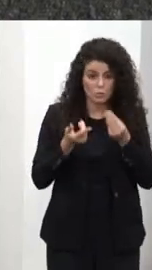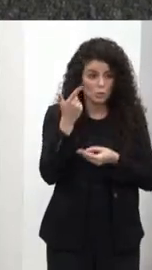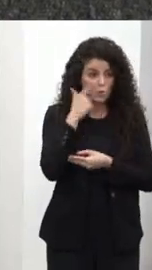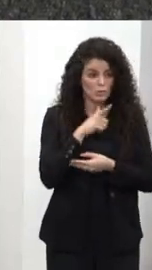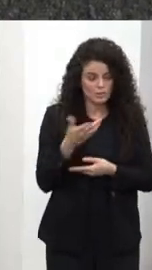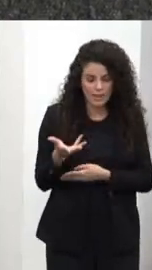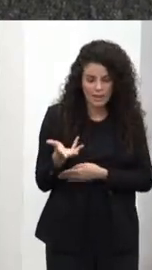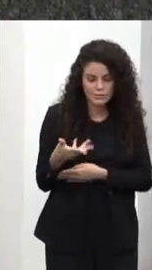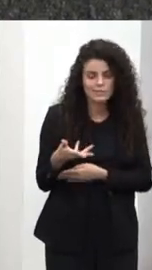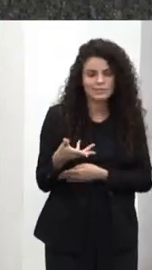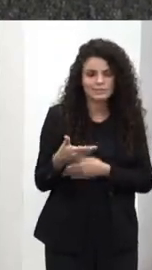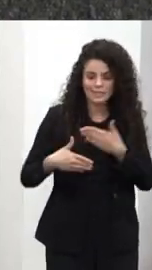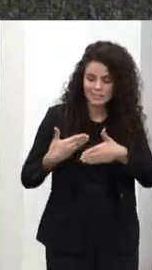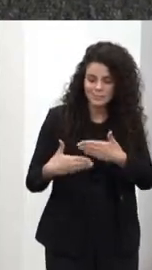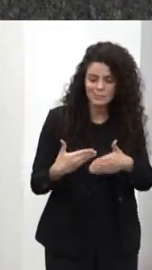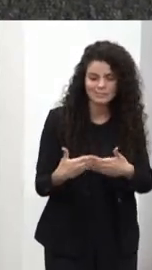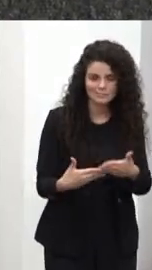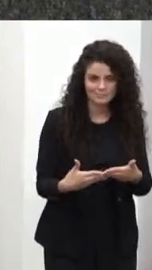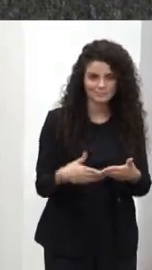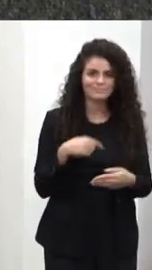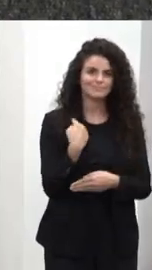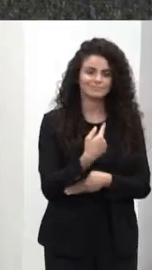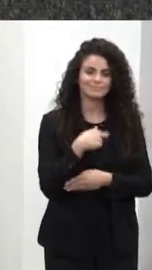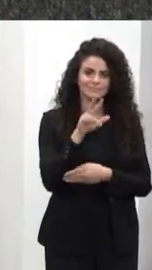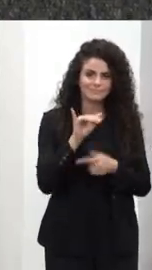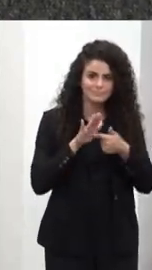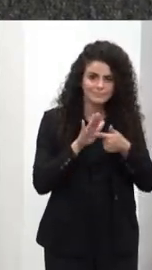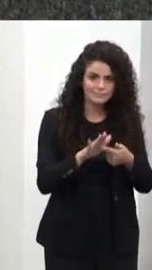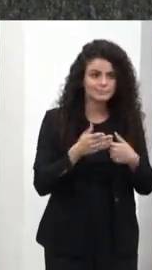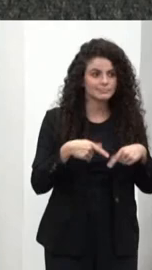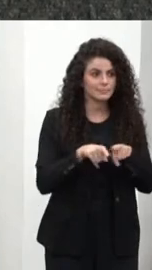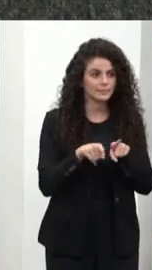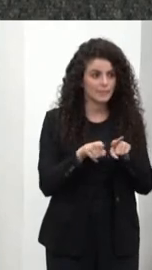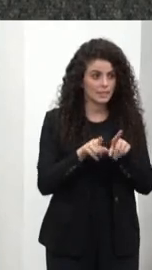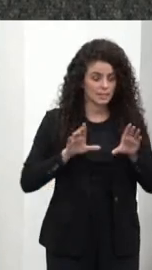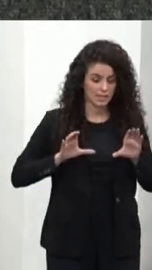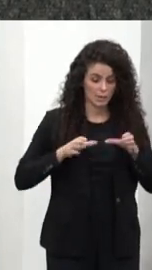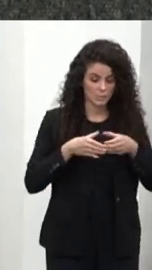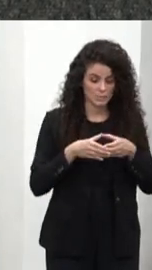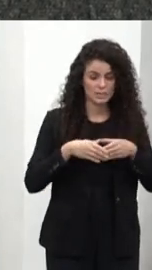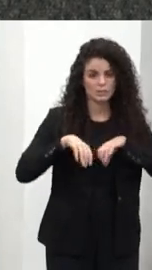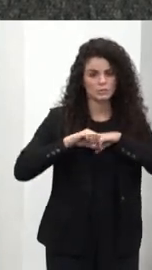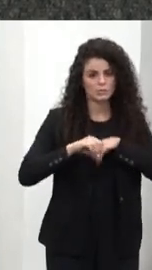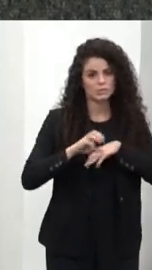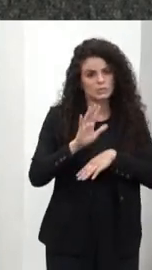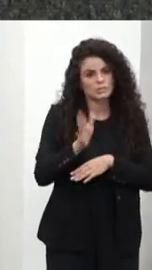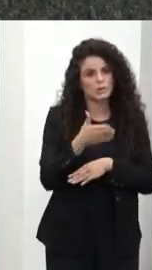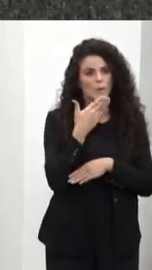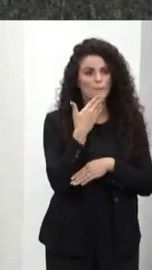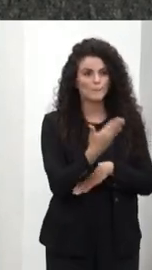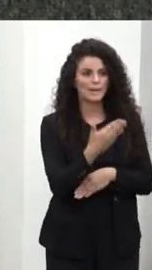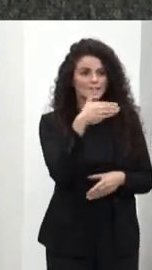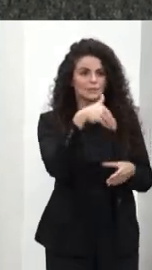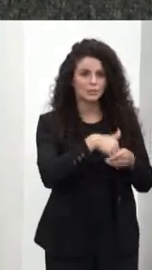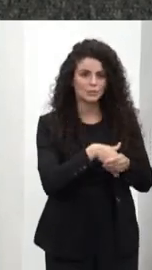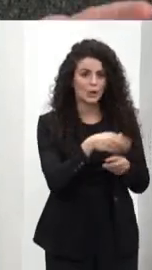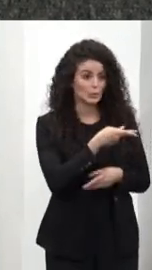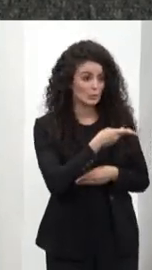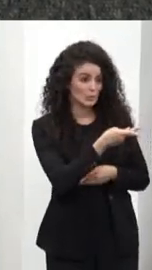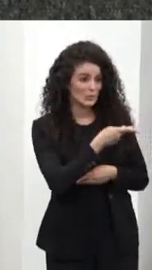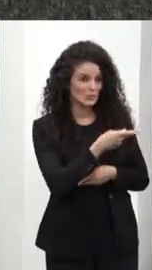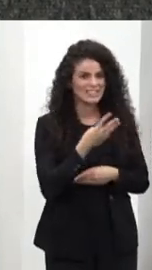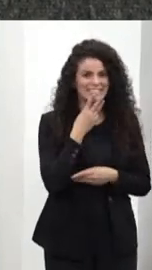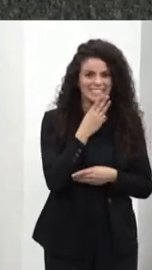agilidade Então nós vamos apresentar amanhã na comissão de educação eu já peço voto do Marquito do Mário Mota para